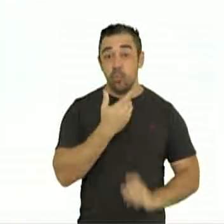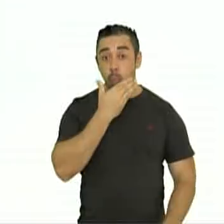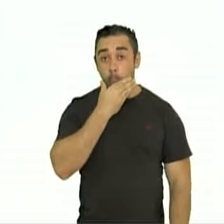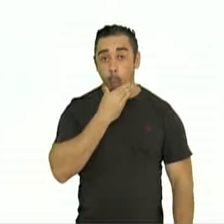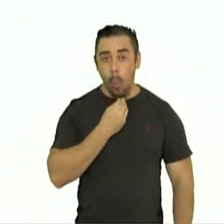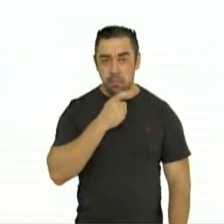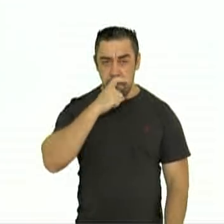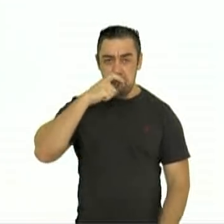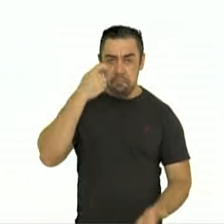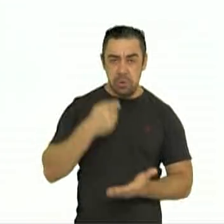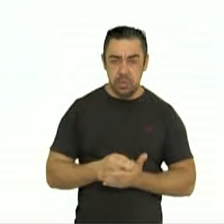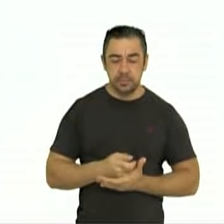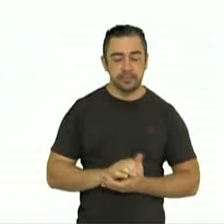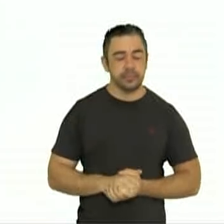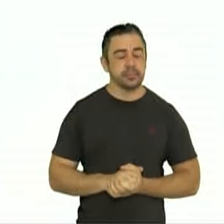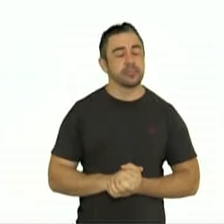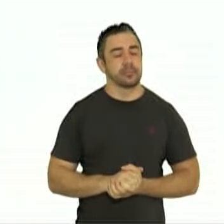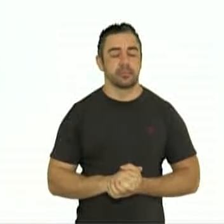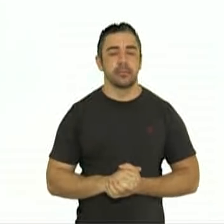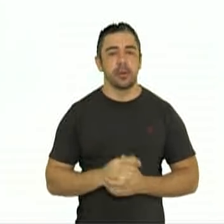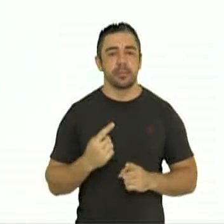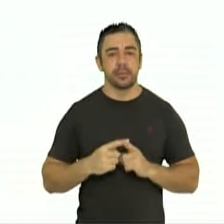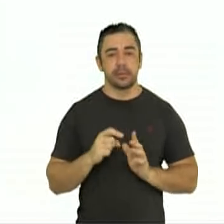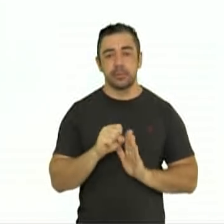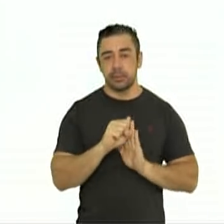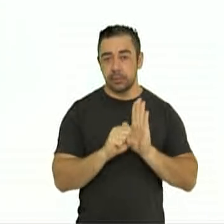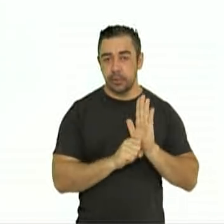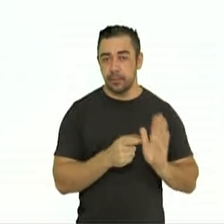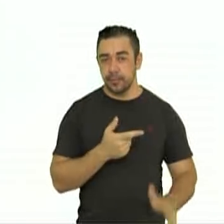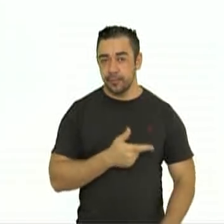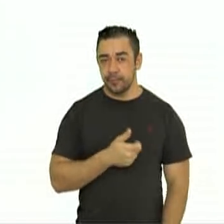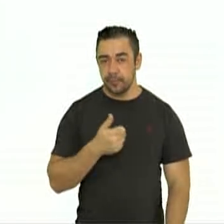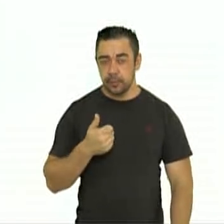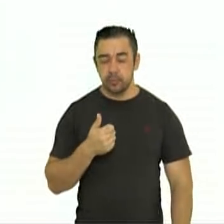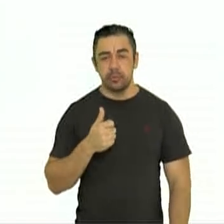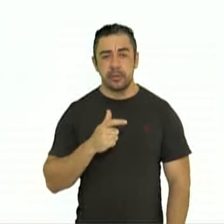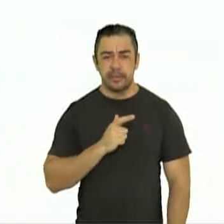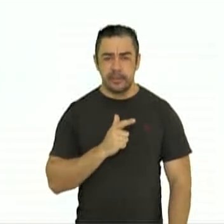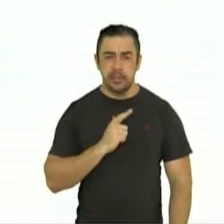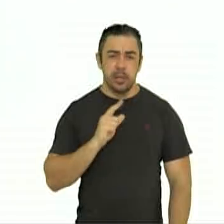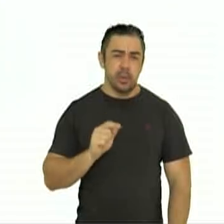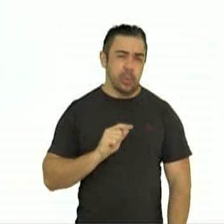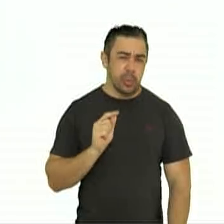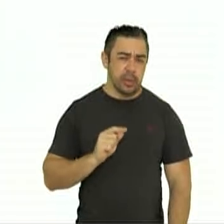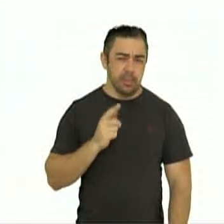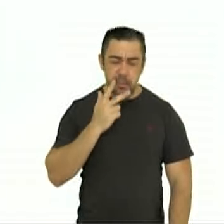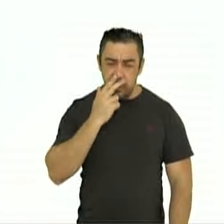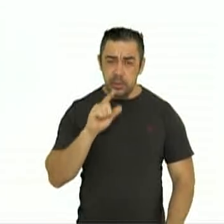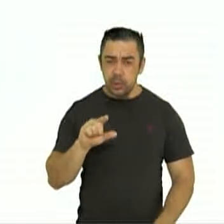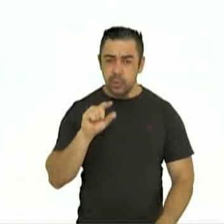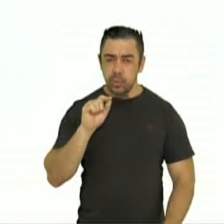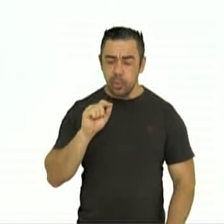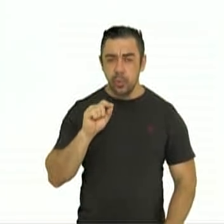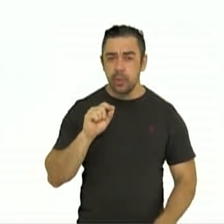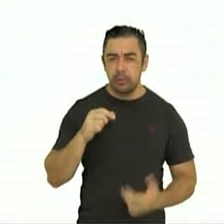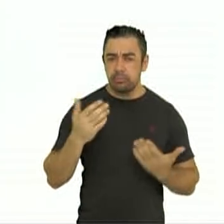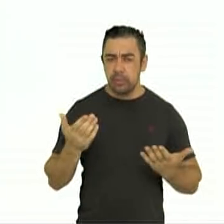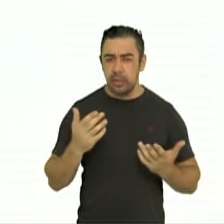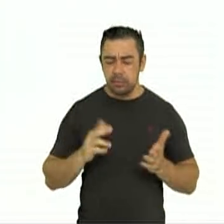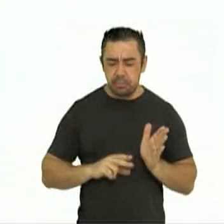se dá porque ainda no século XXI existe uma espécie de determinismo biológico em relação às